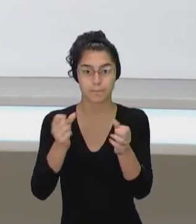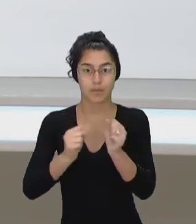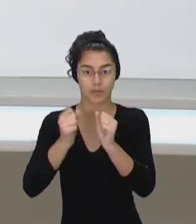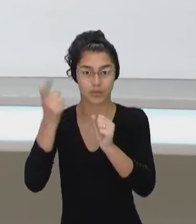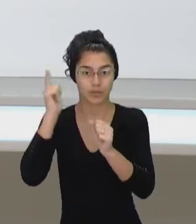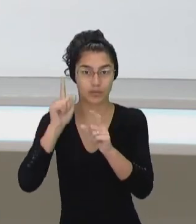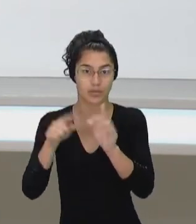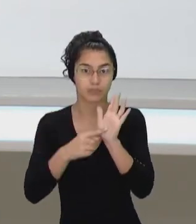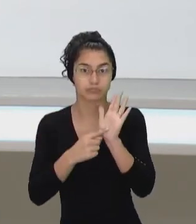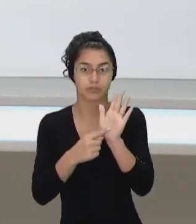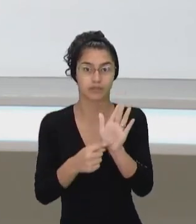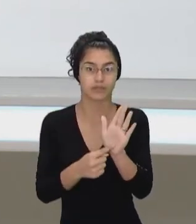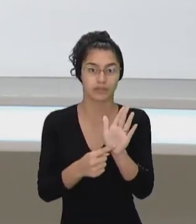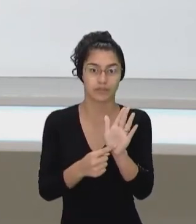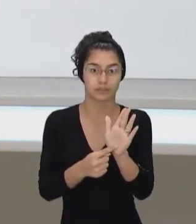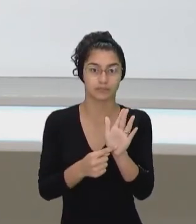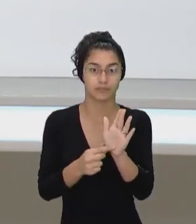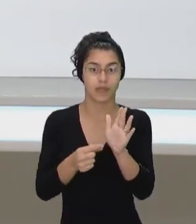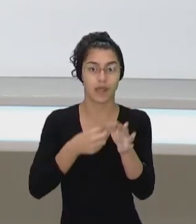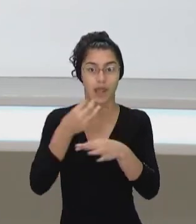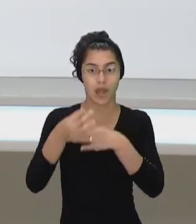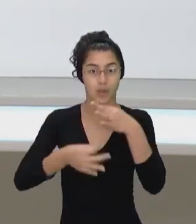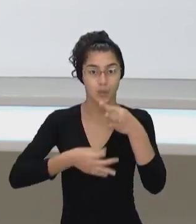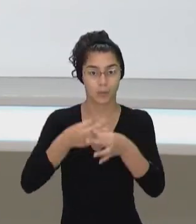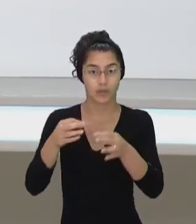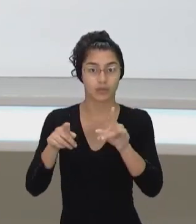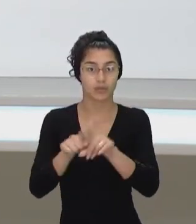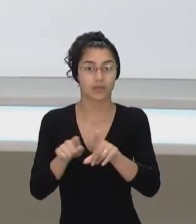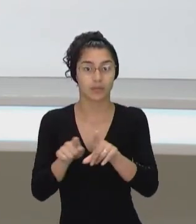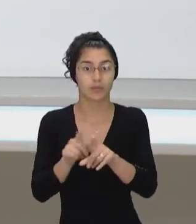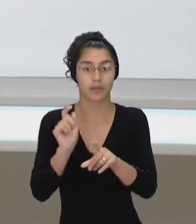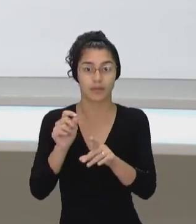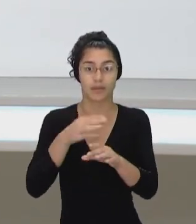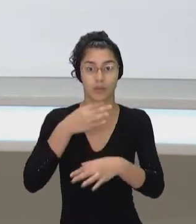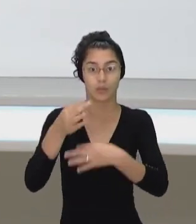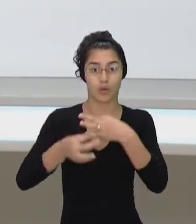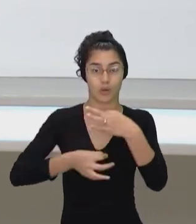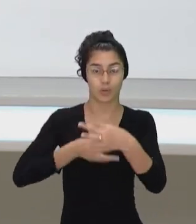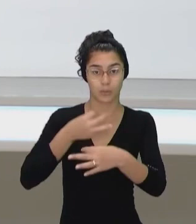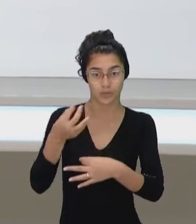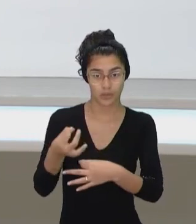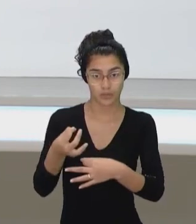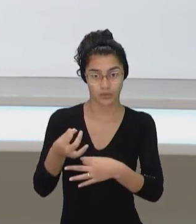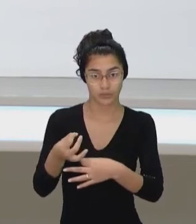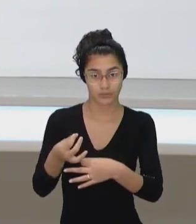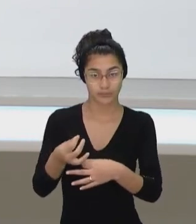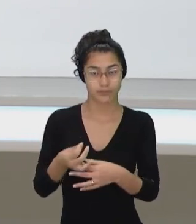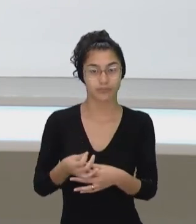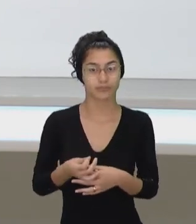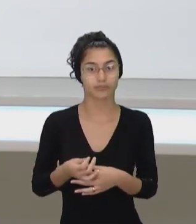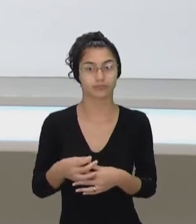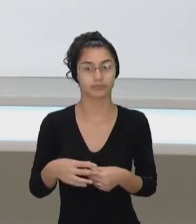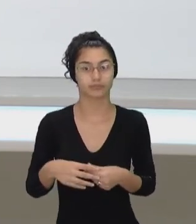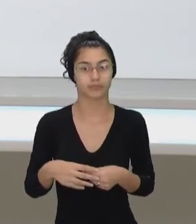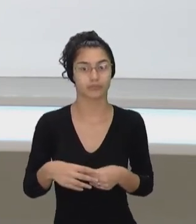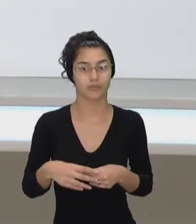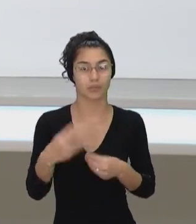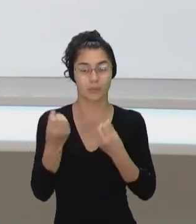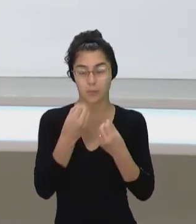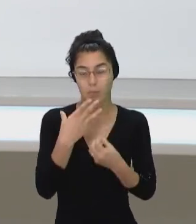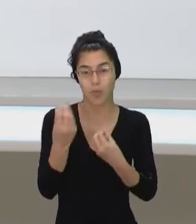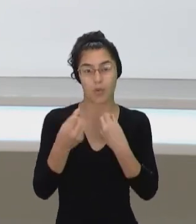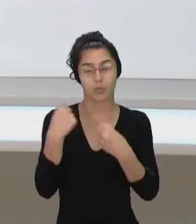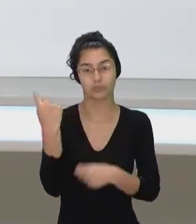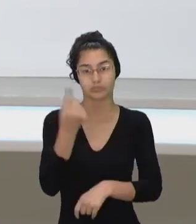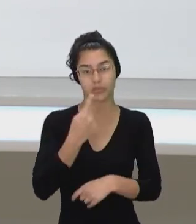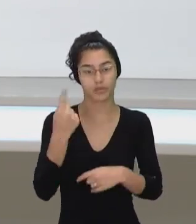aí apresentar argumentos e que esses argumentos sejam plausíveis com aquilo que a gente